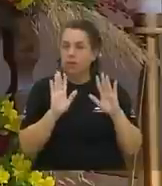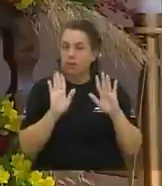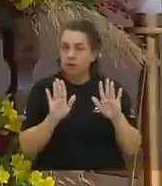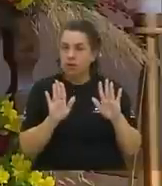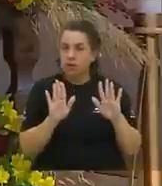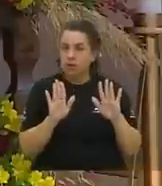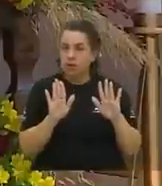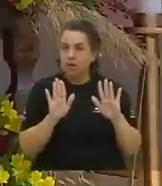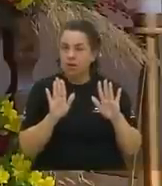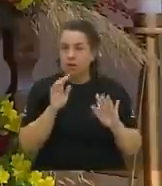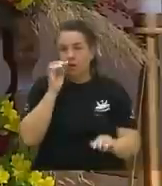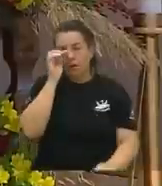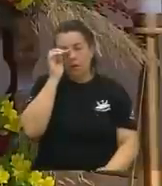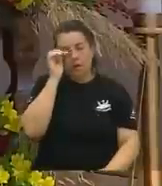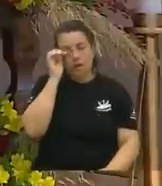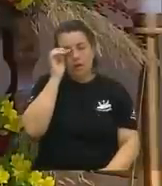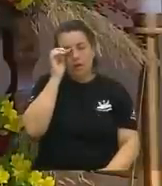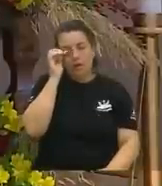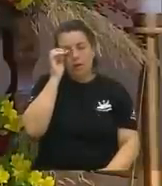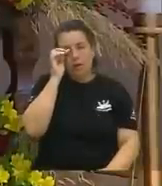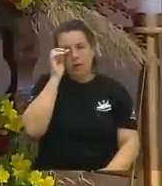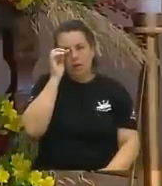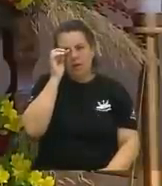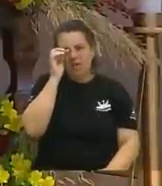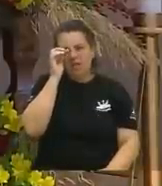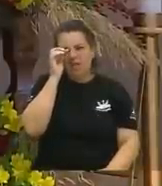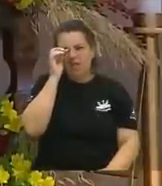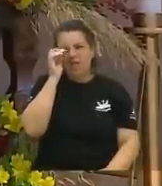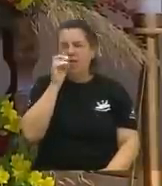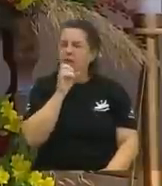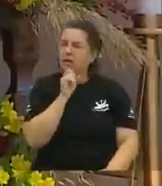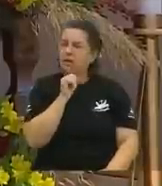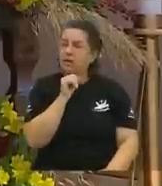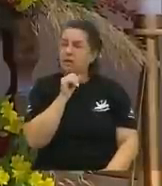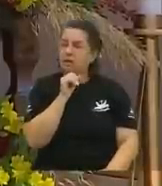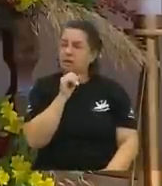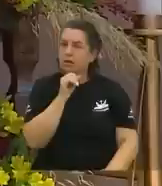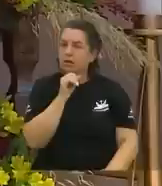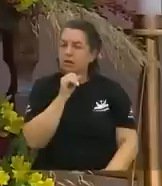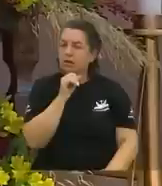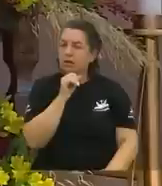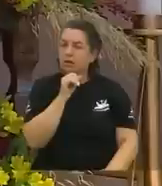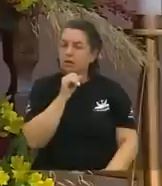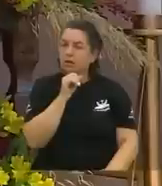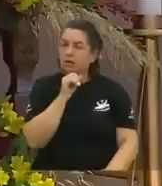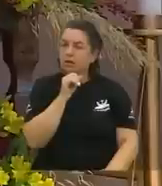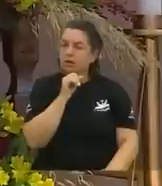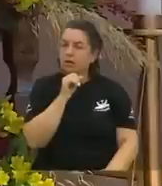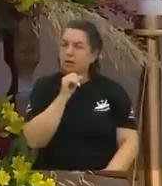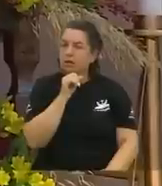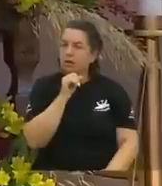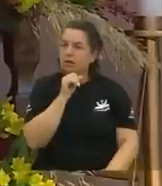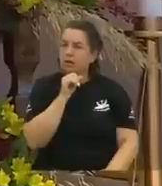o pastor. Deus como o pastor,